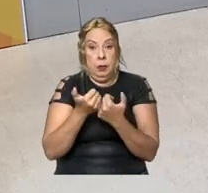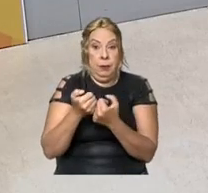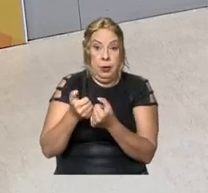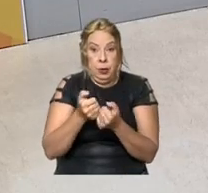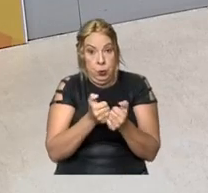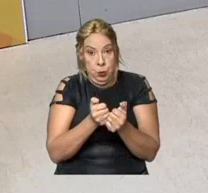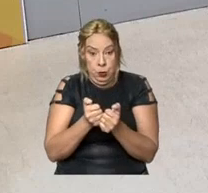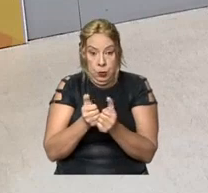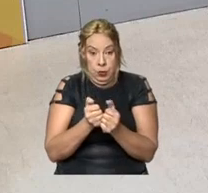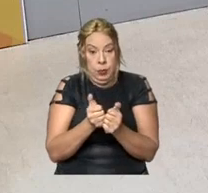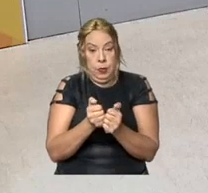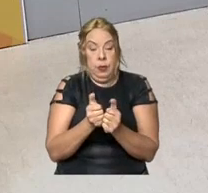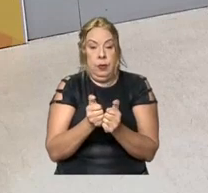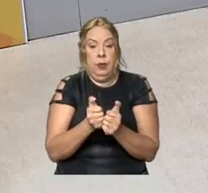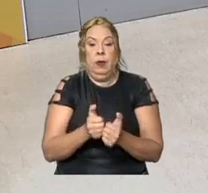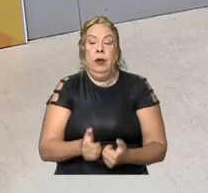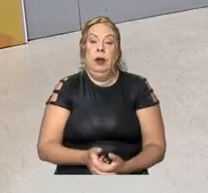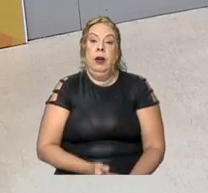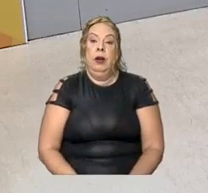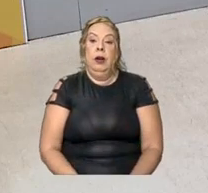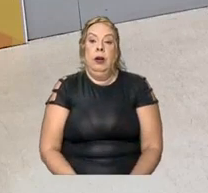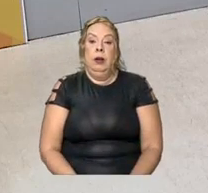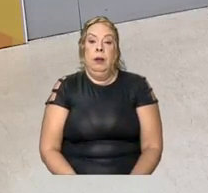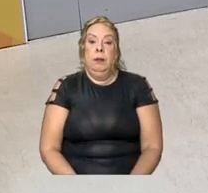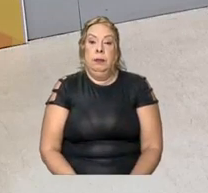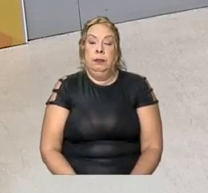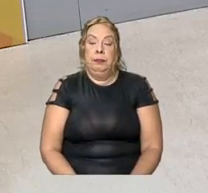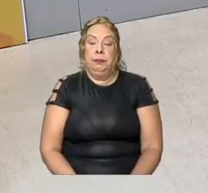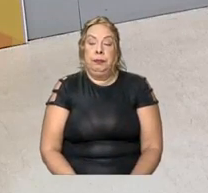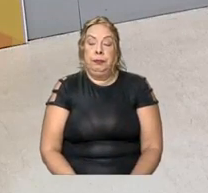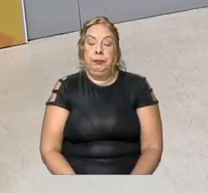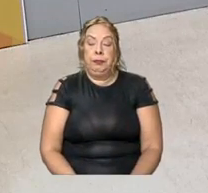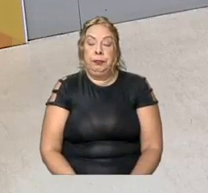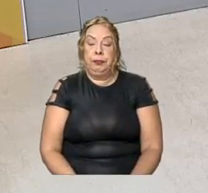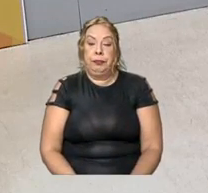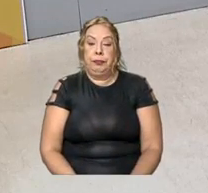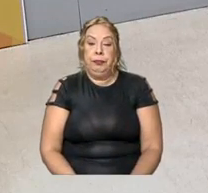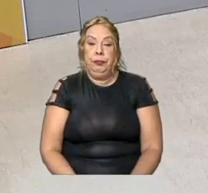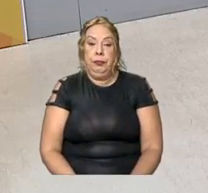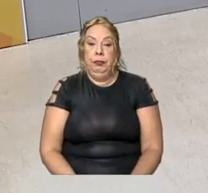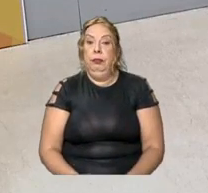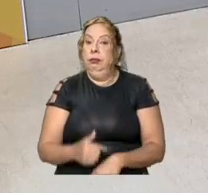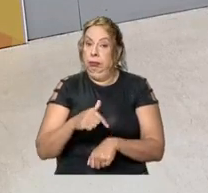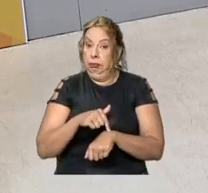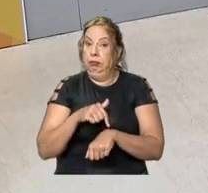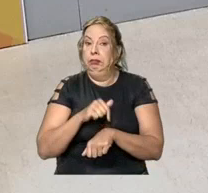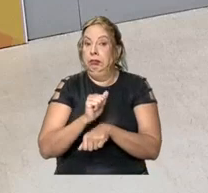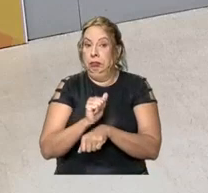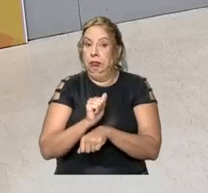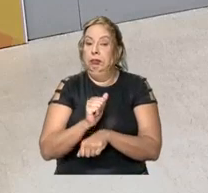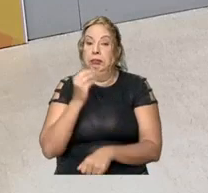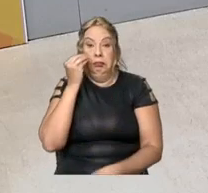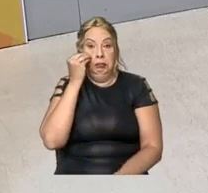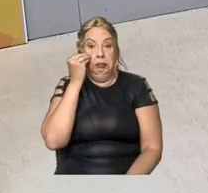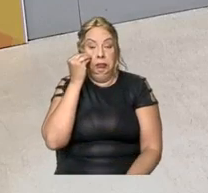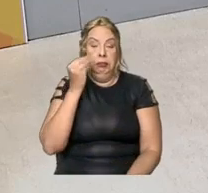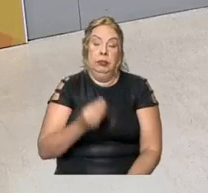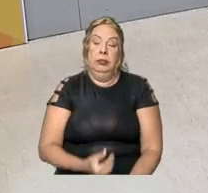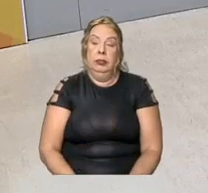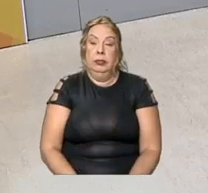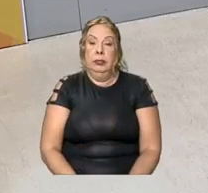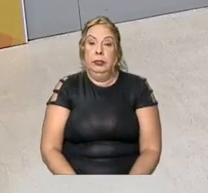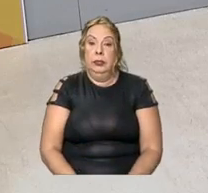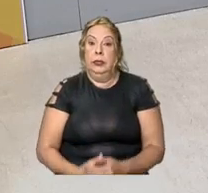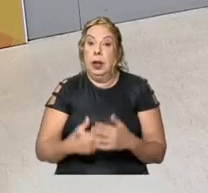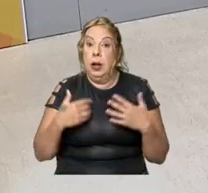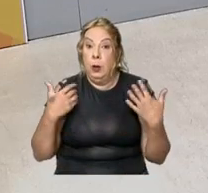que já começa aí a chegar pertinho do resultado. Tem alguém na espera daquela bolinha decisiva? Meu amigo,